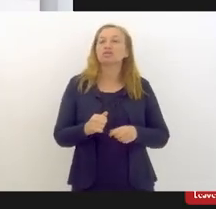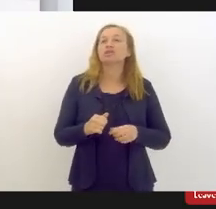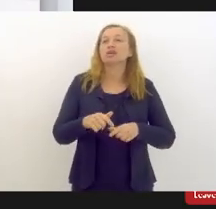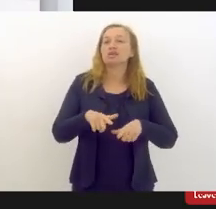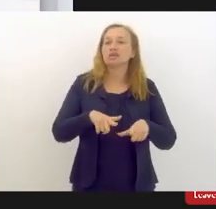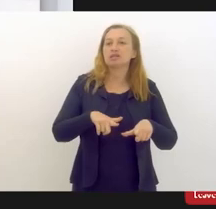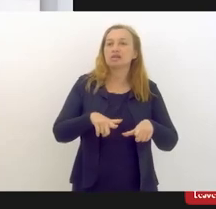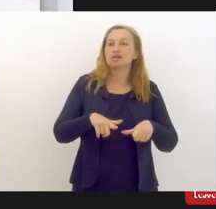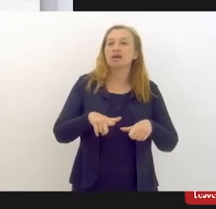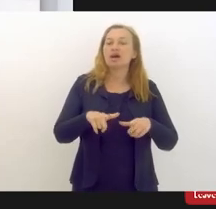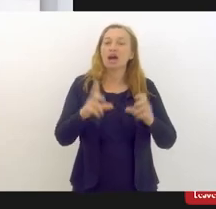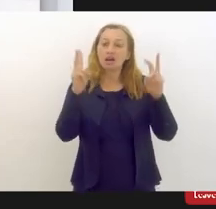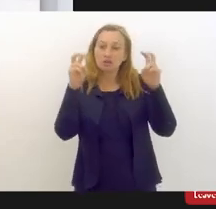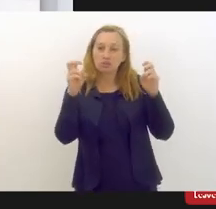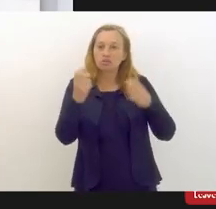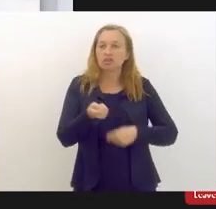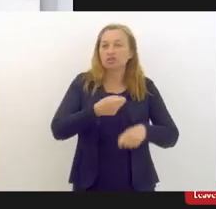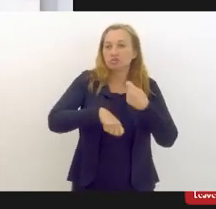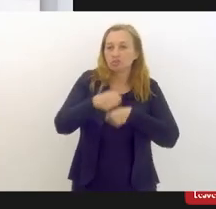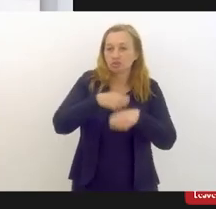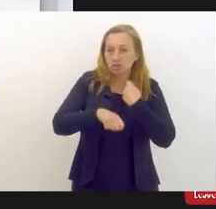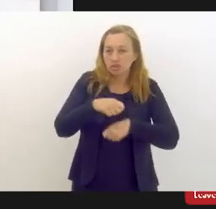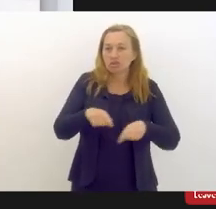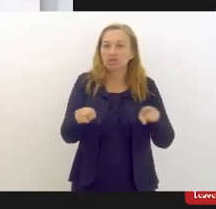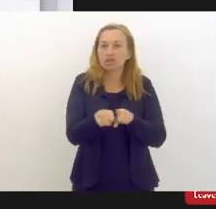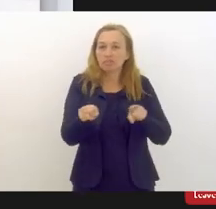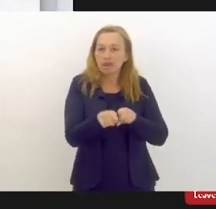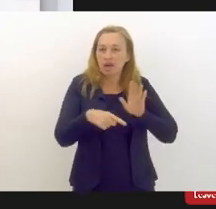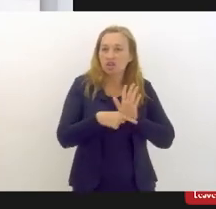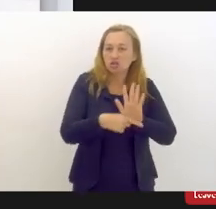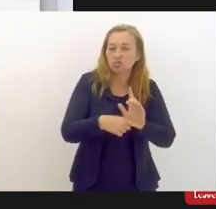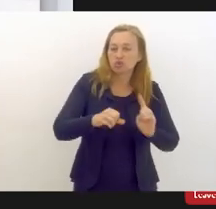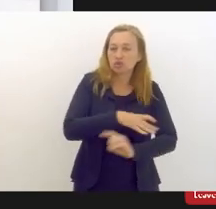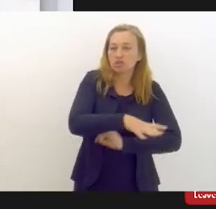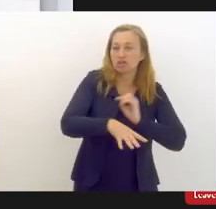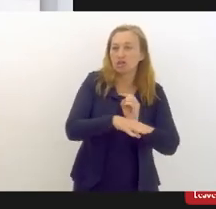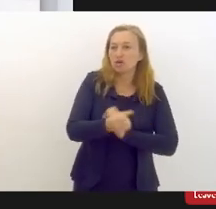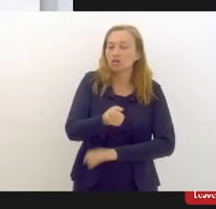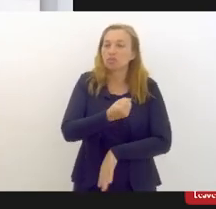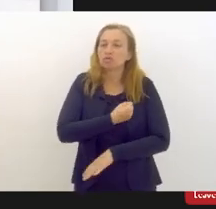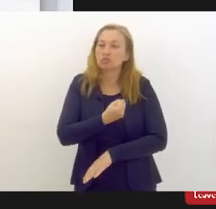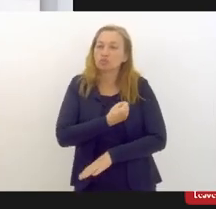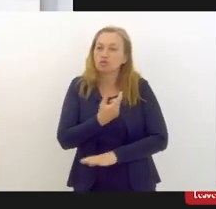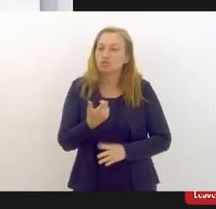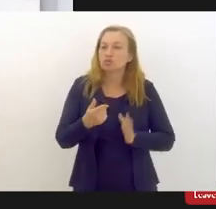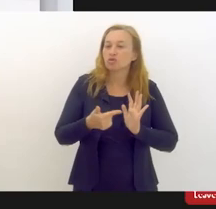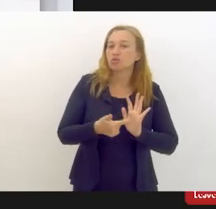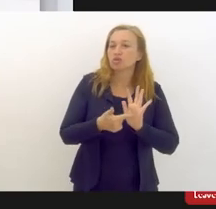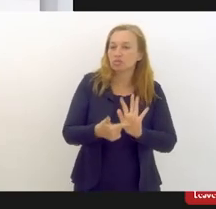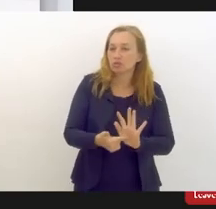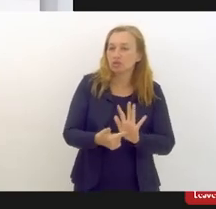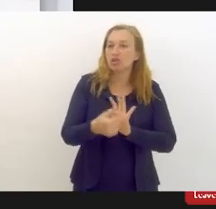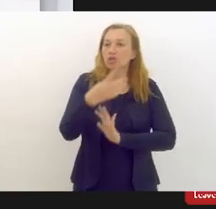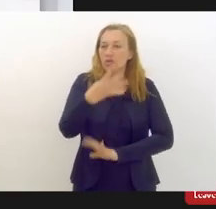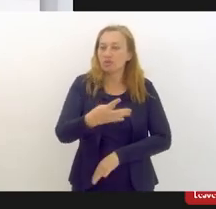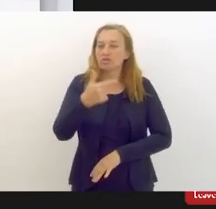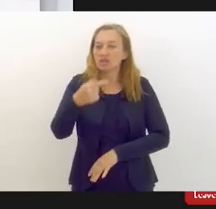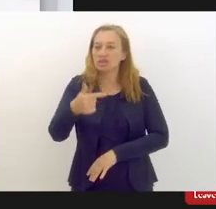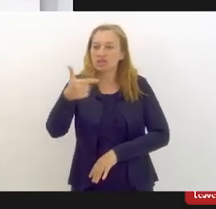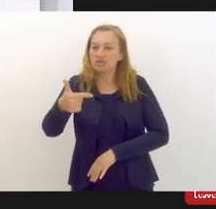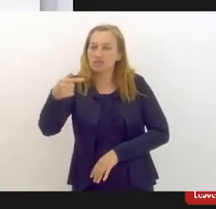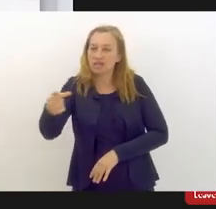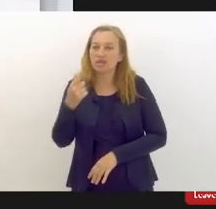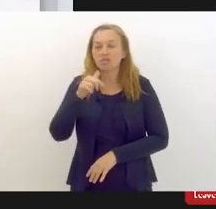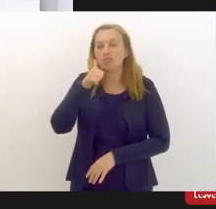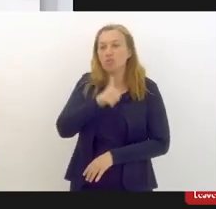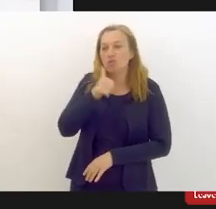de busca ativa, e também assistentes sociais. Então, em dados atualizados, nós estamos falando de 4.727